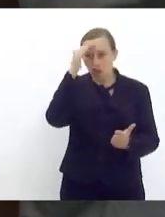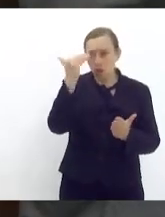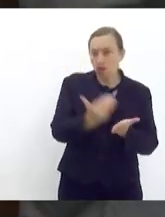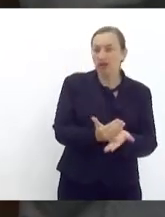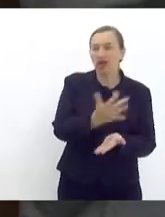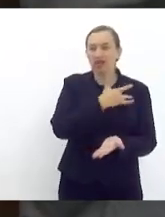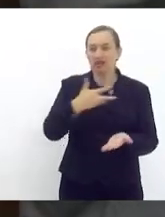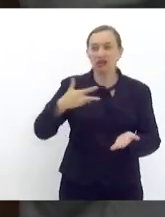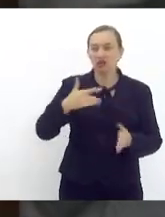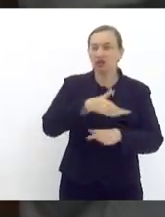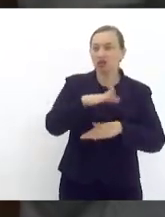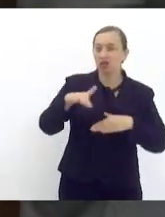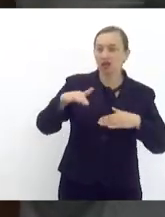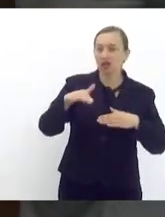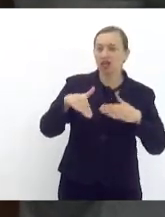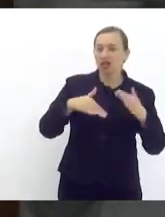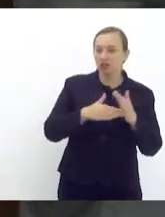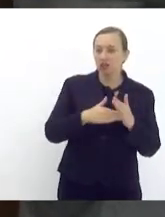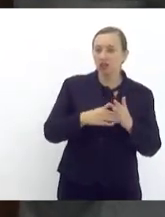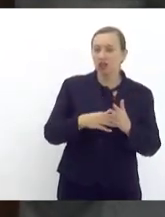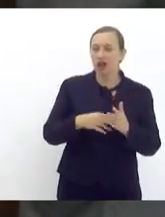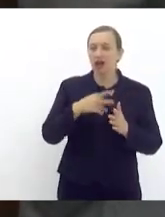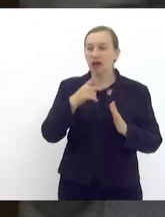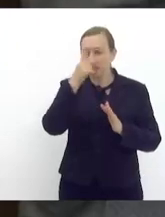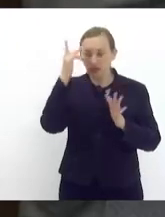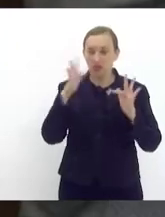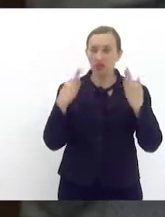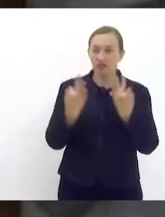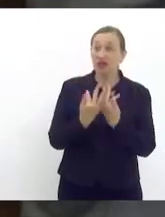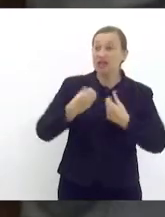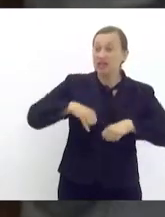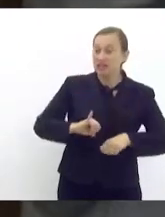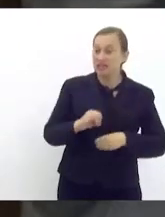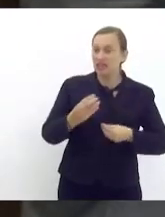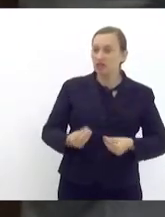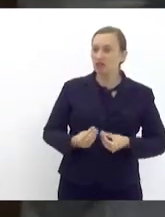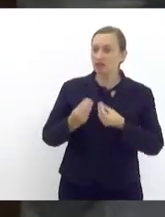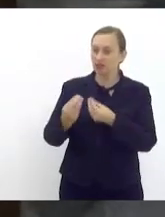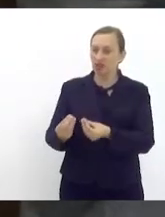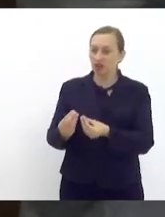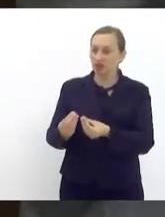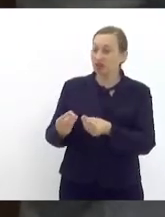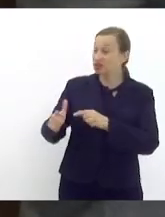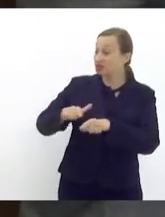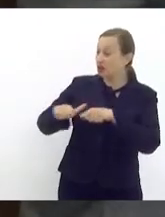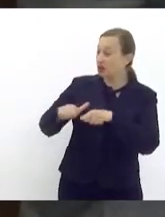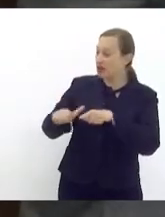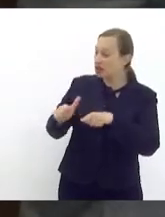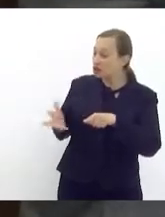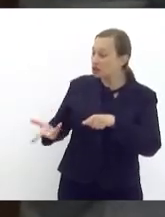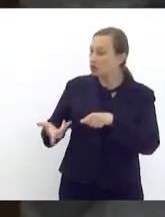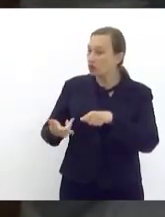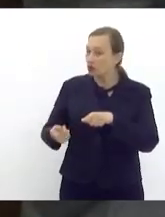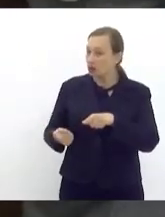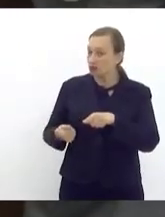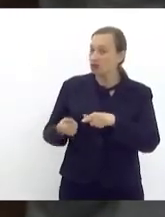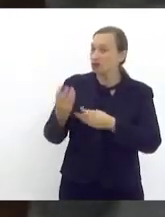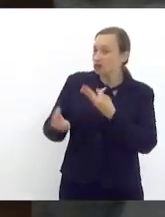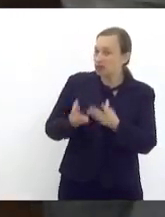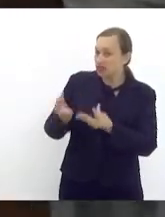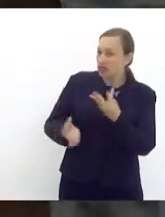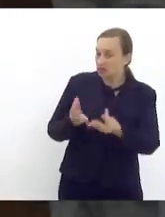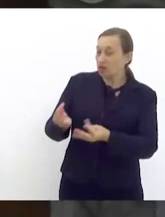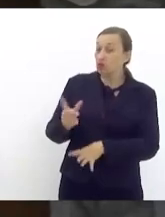cada membro da família. Se a gente entrega essa concessão, esse serviço de tratamento de